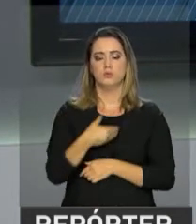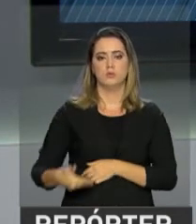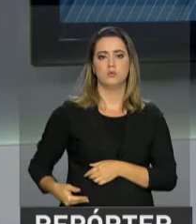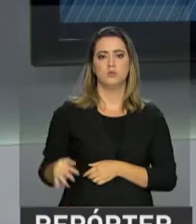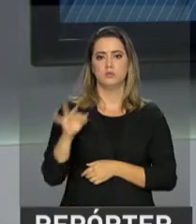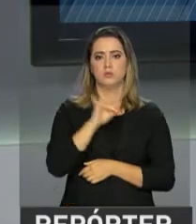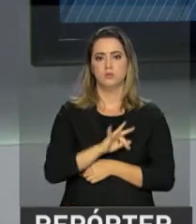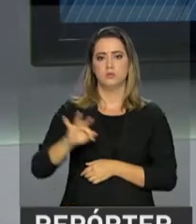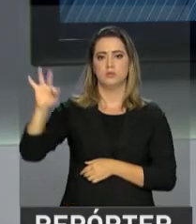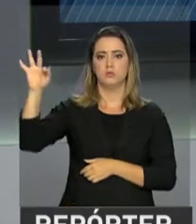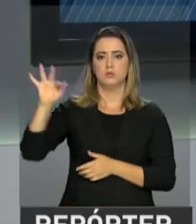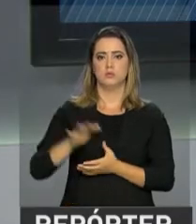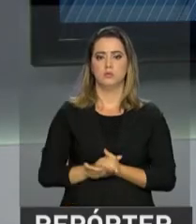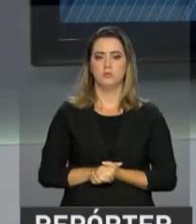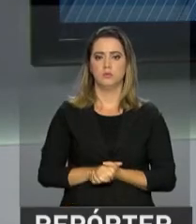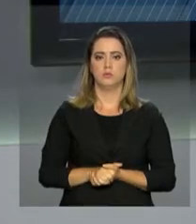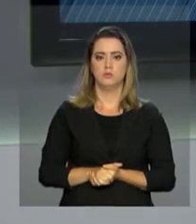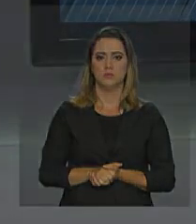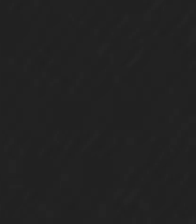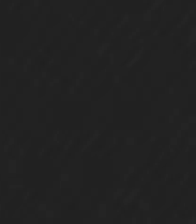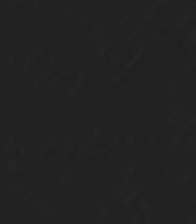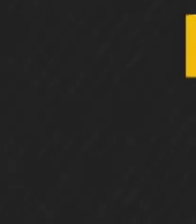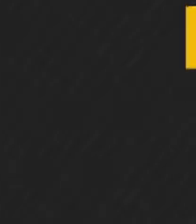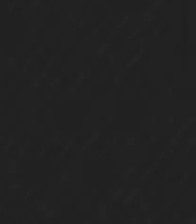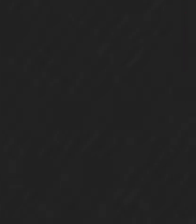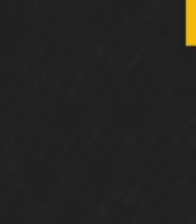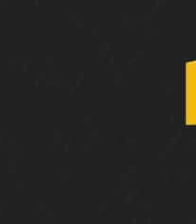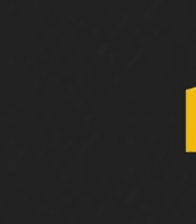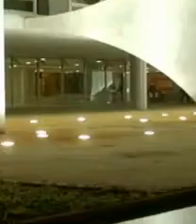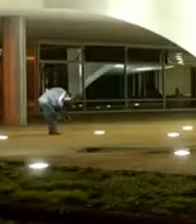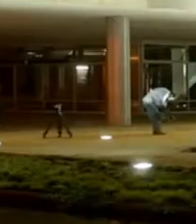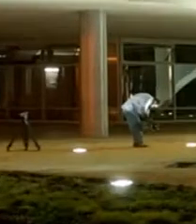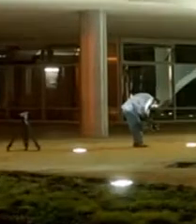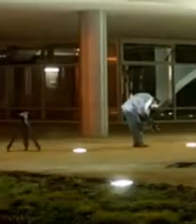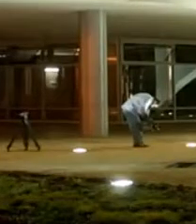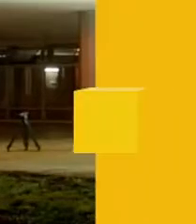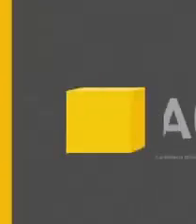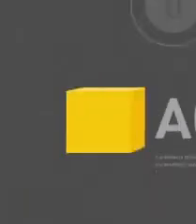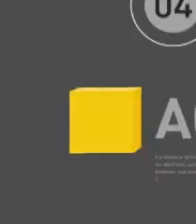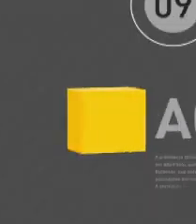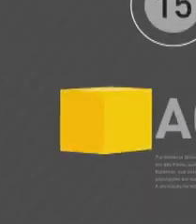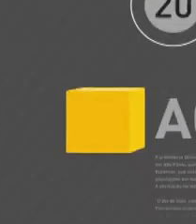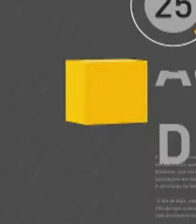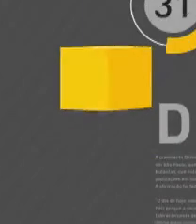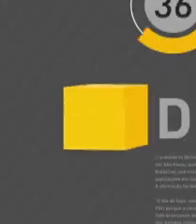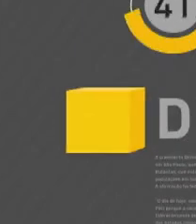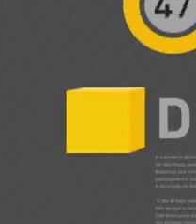na NBR, a TV do Governo Federal.